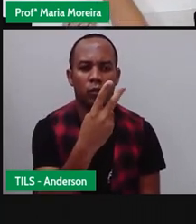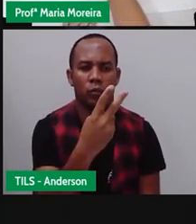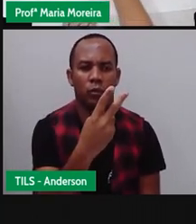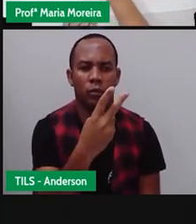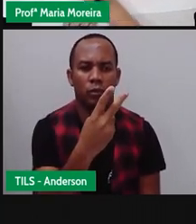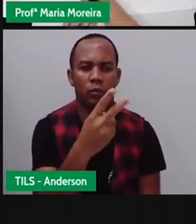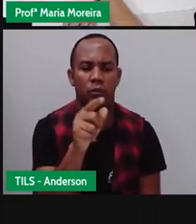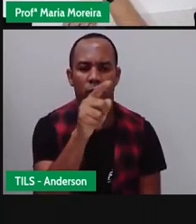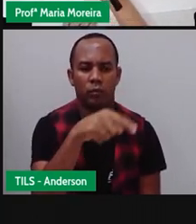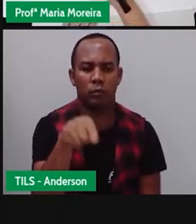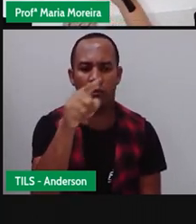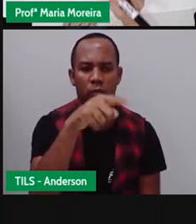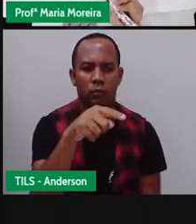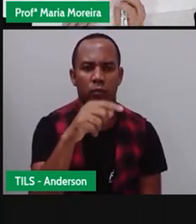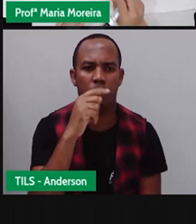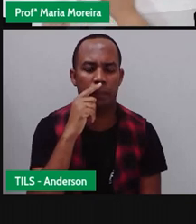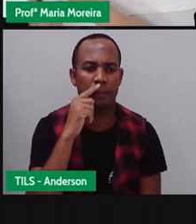Ó,